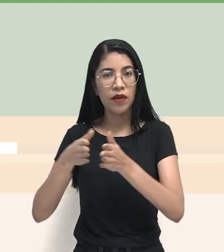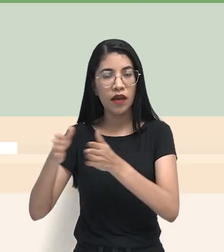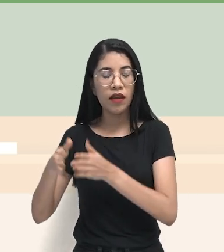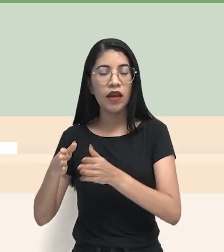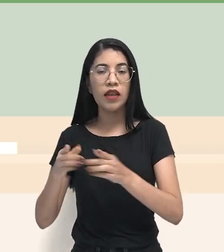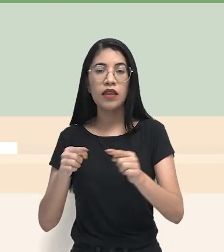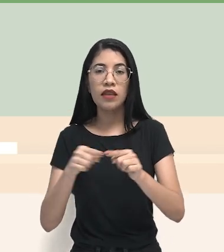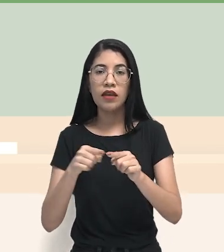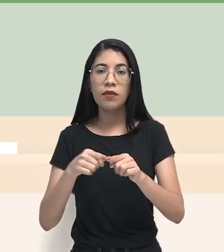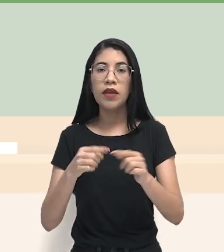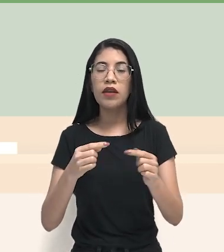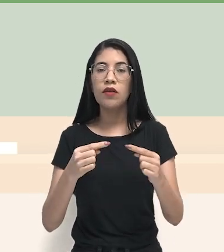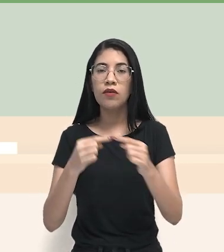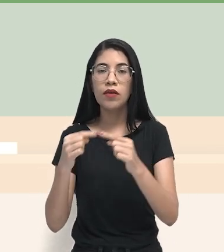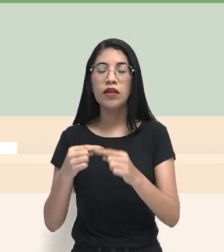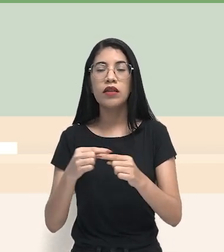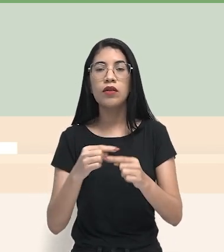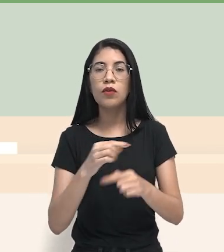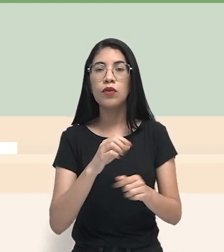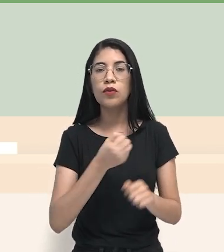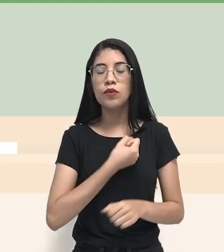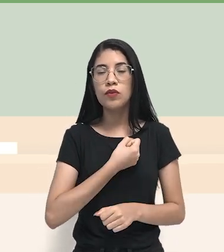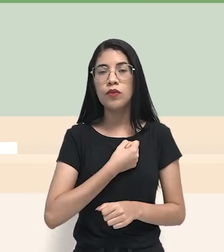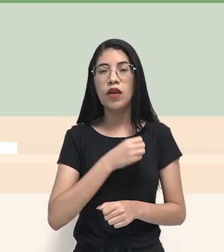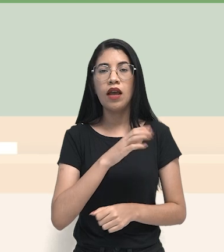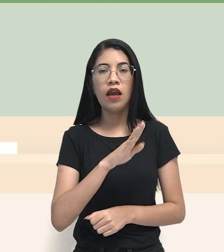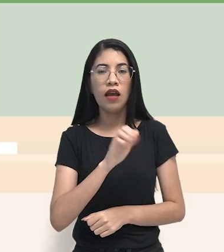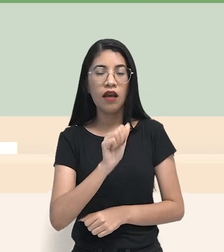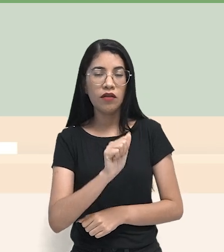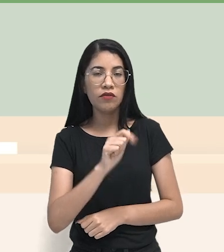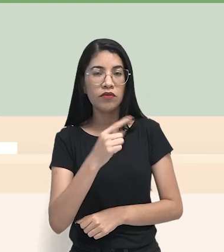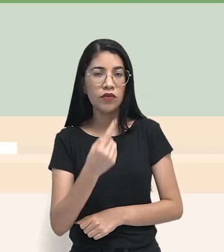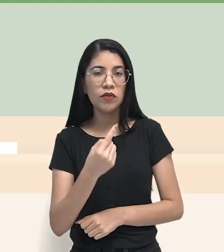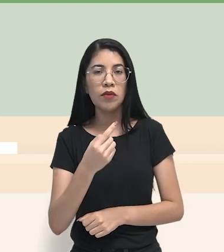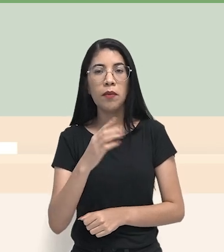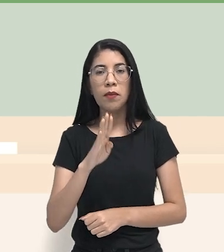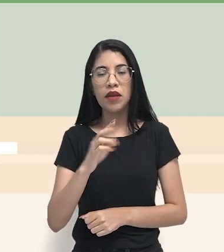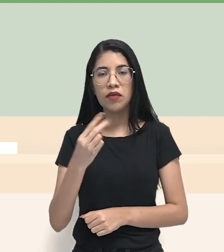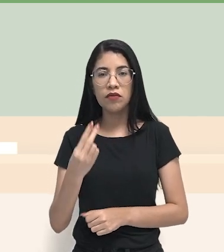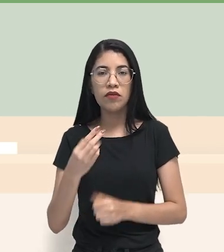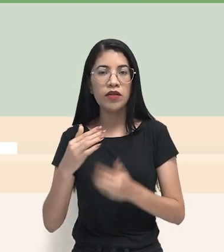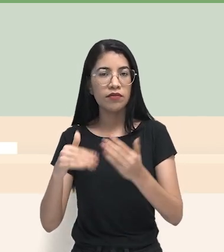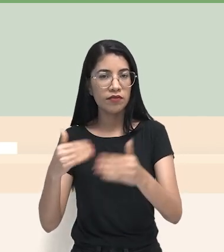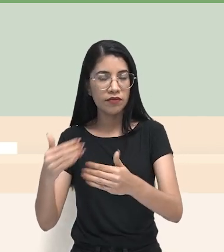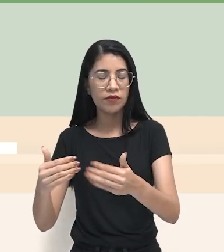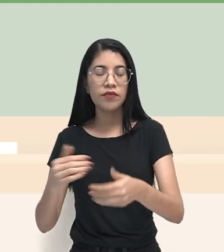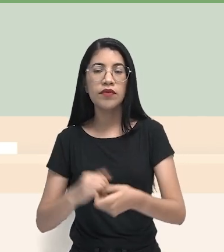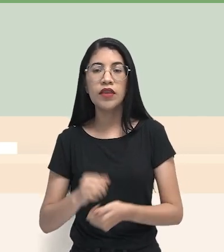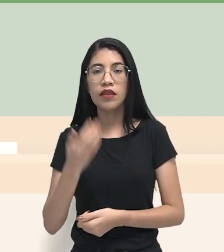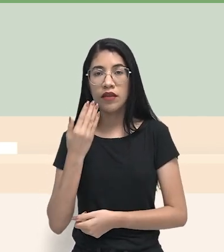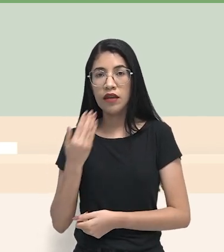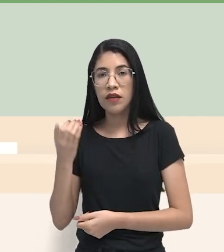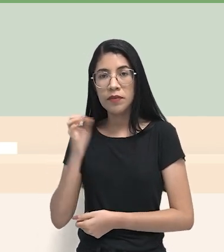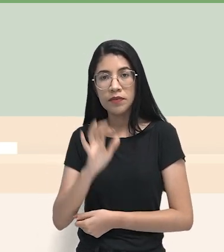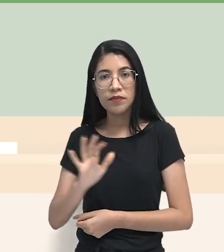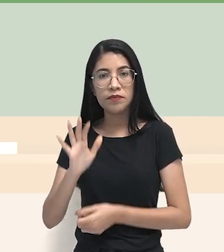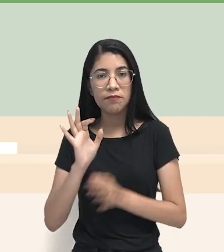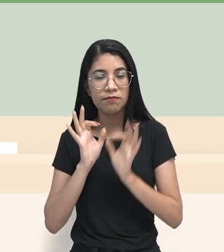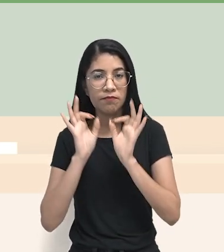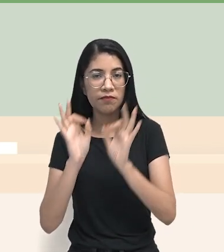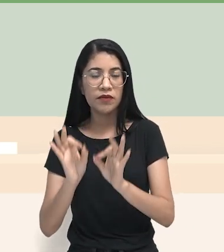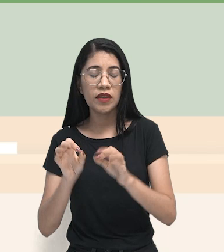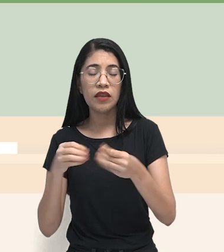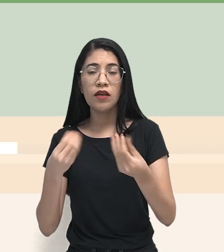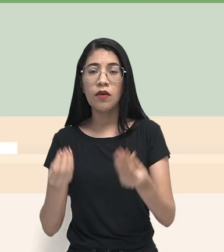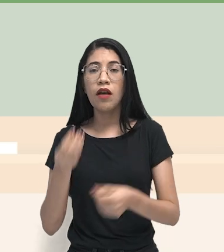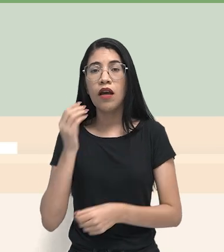número A1, C5, D2, etc. Observe a imagem. Qual a